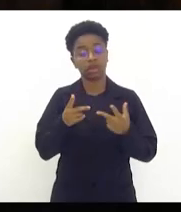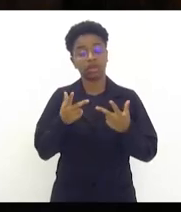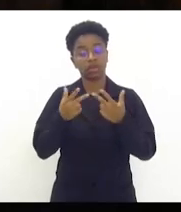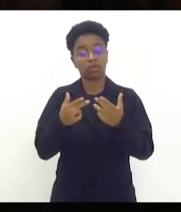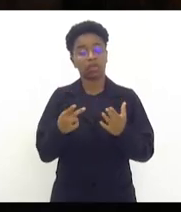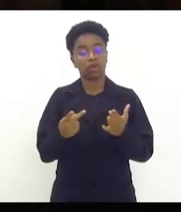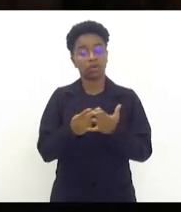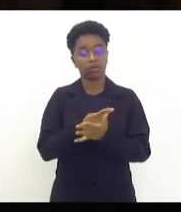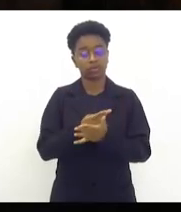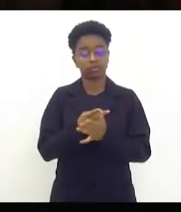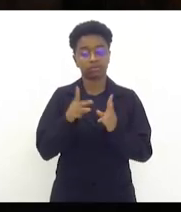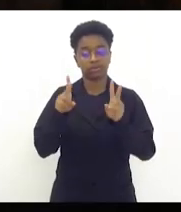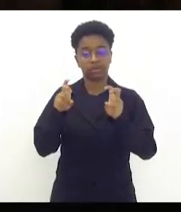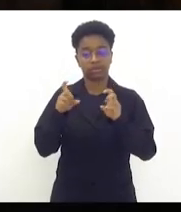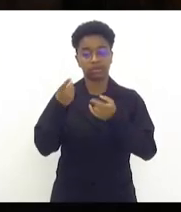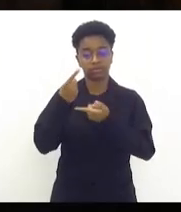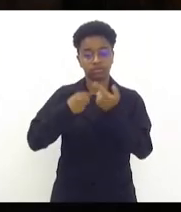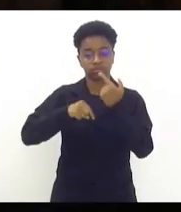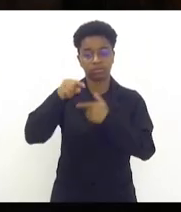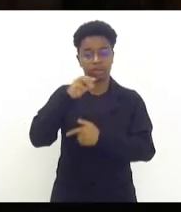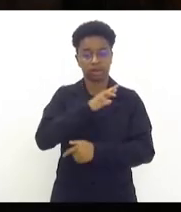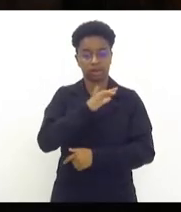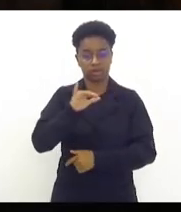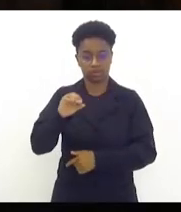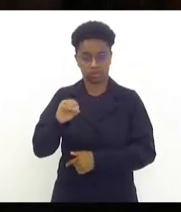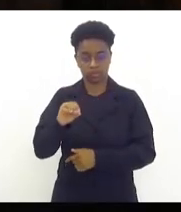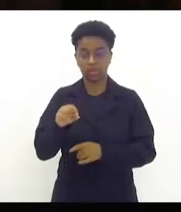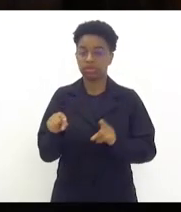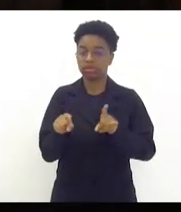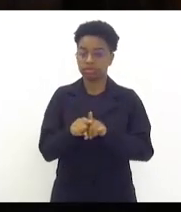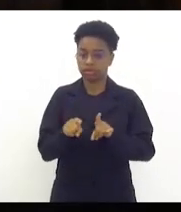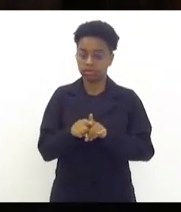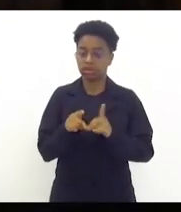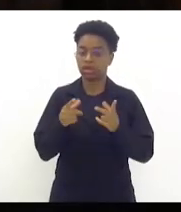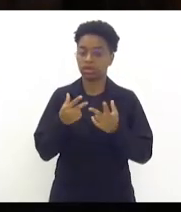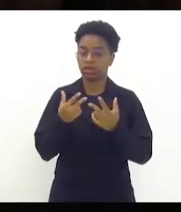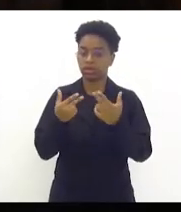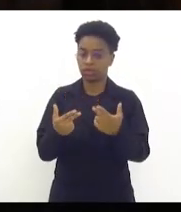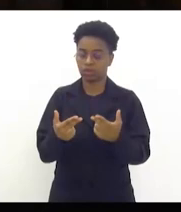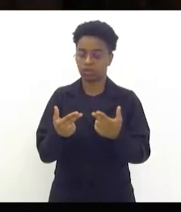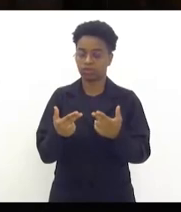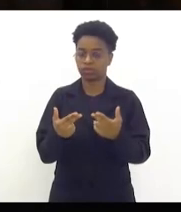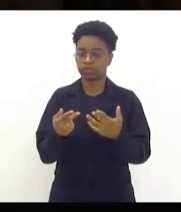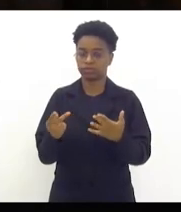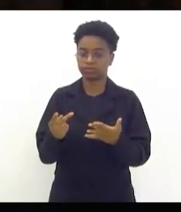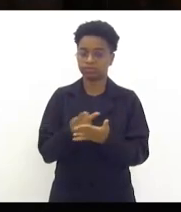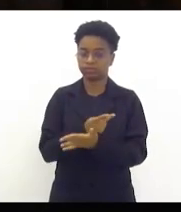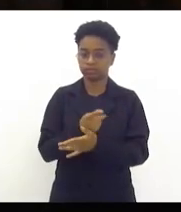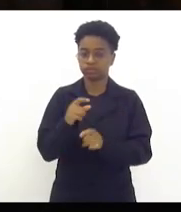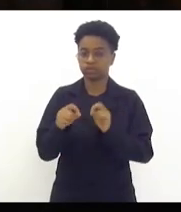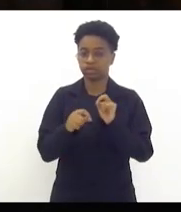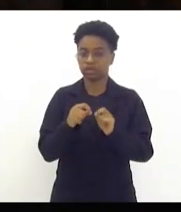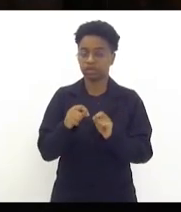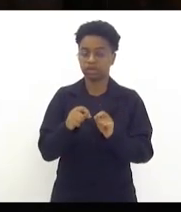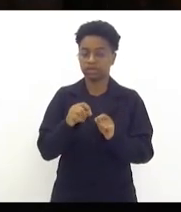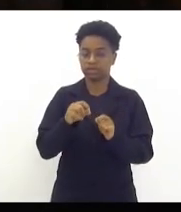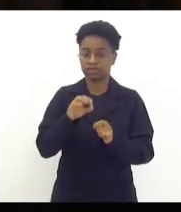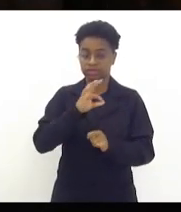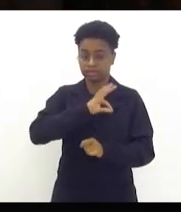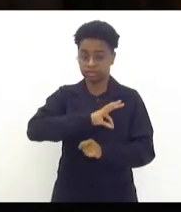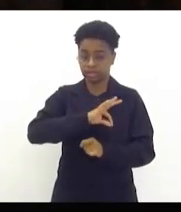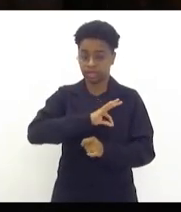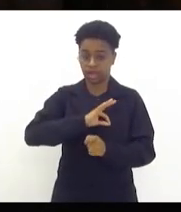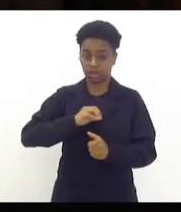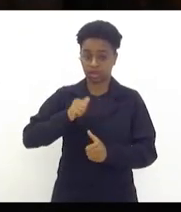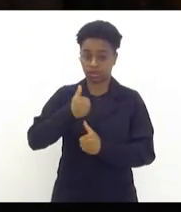do Supera Rio, como é também no caso específico da reposição salarial, que derivou